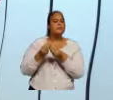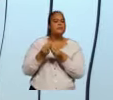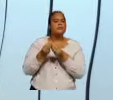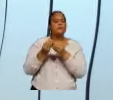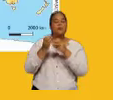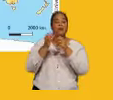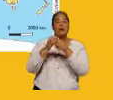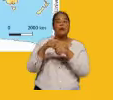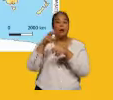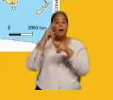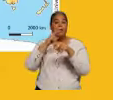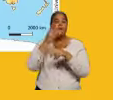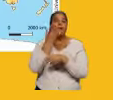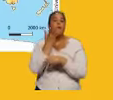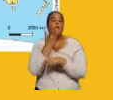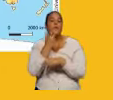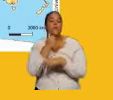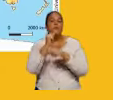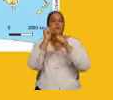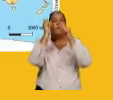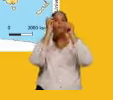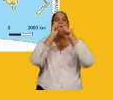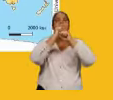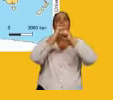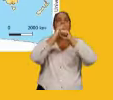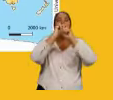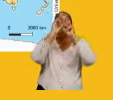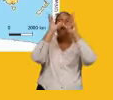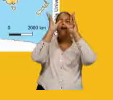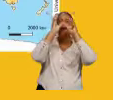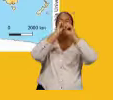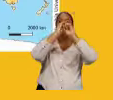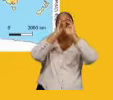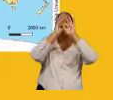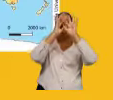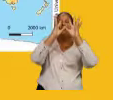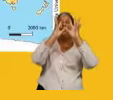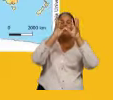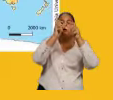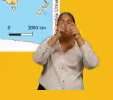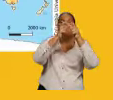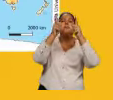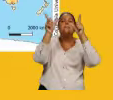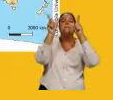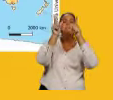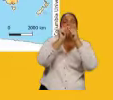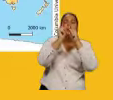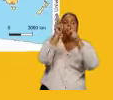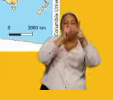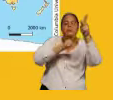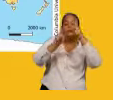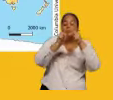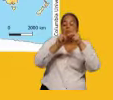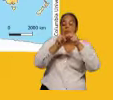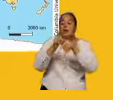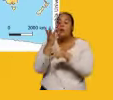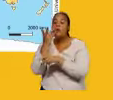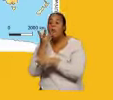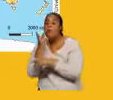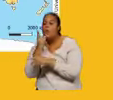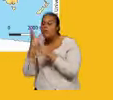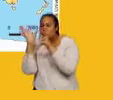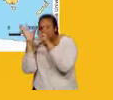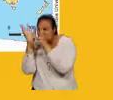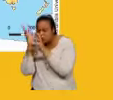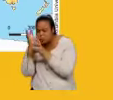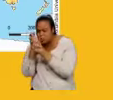clarinho menos pessoas vivendo numa região quanto mais escuro tons mais escuros